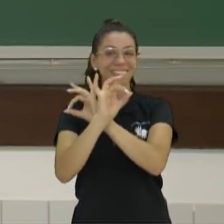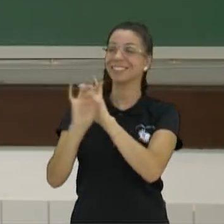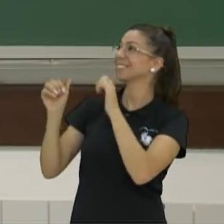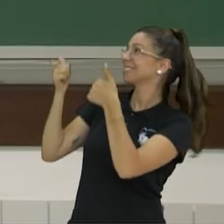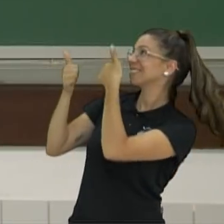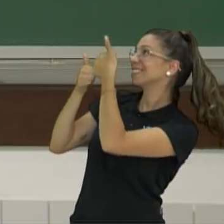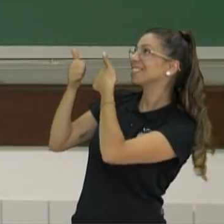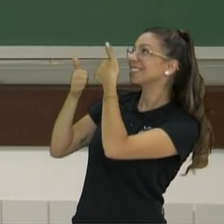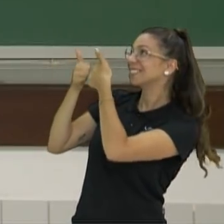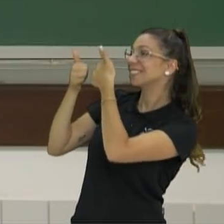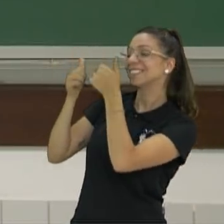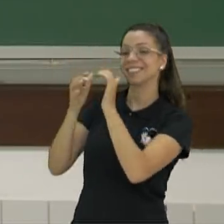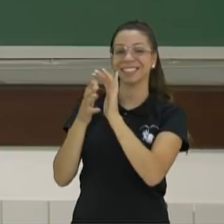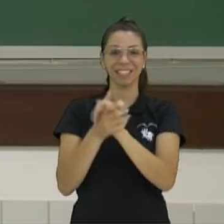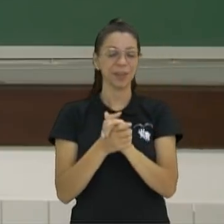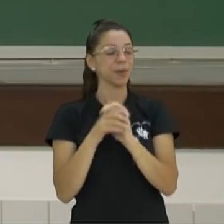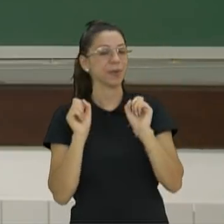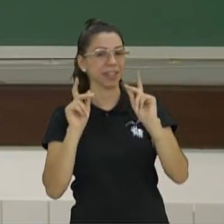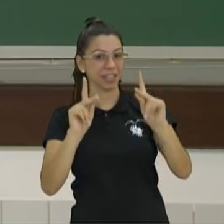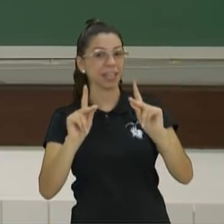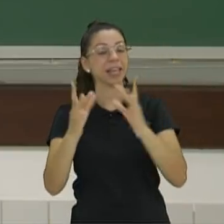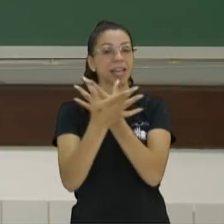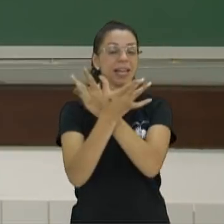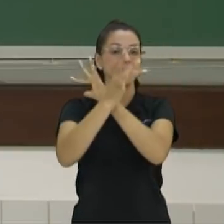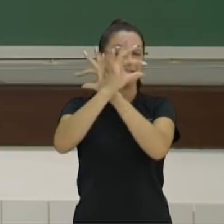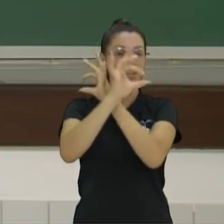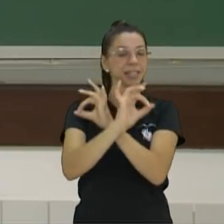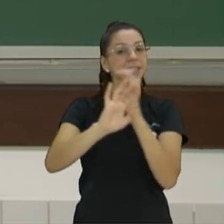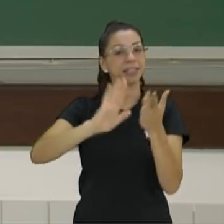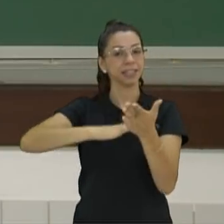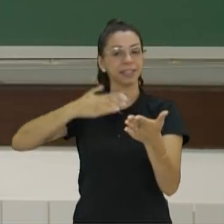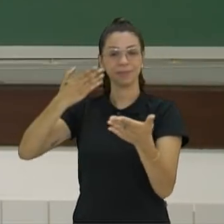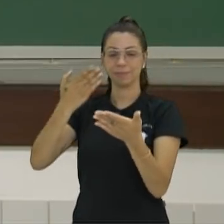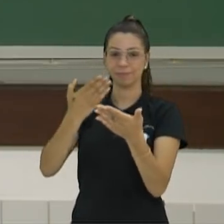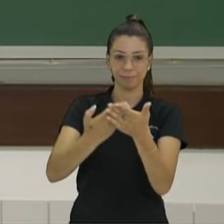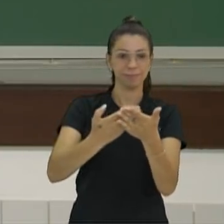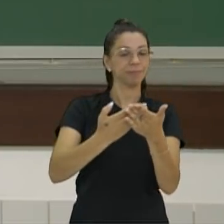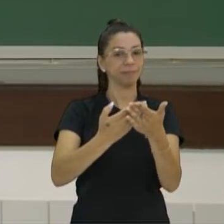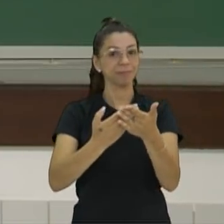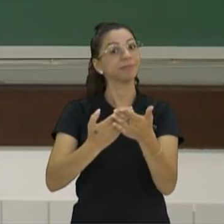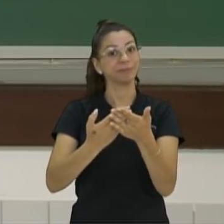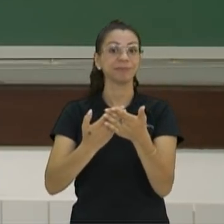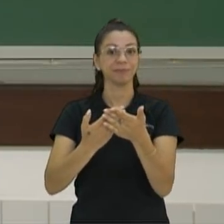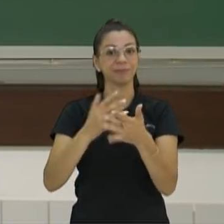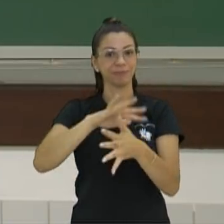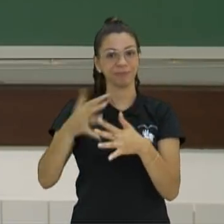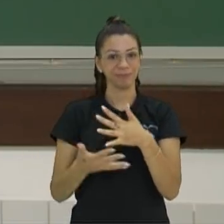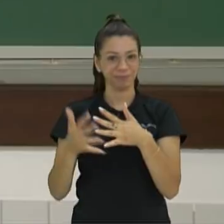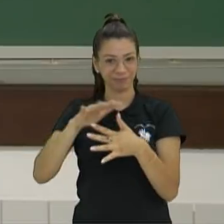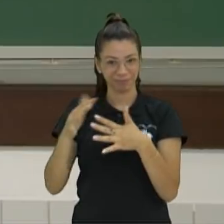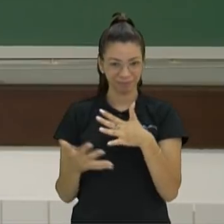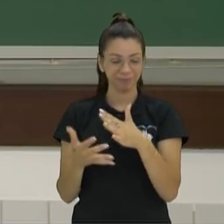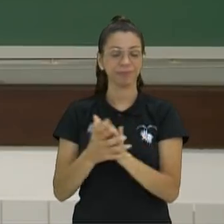bem, Elaine? Muito bem, a Elaine vai fazer a interpretação da nossa aula em